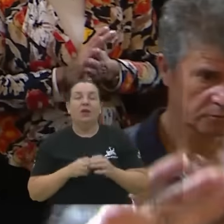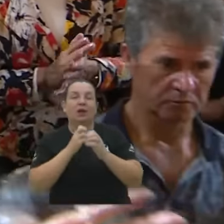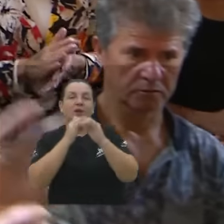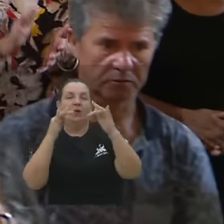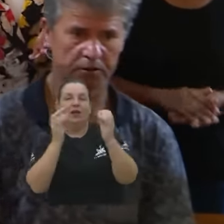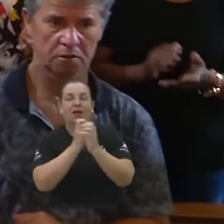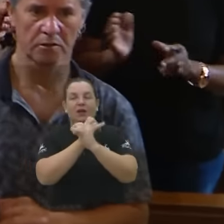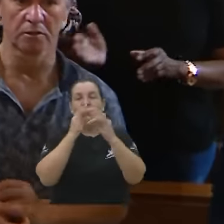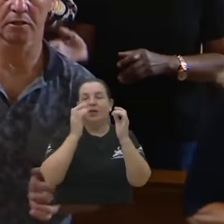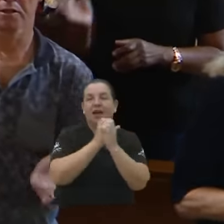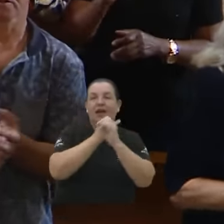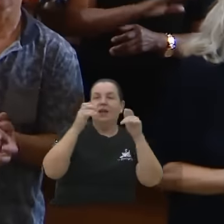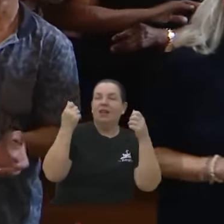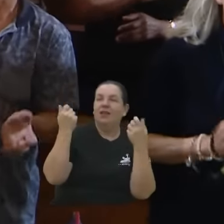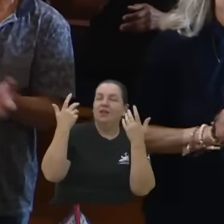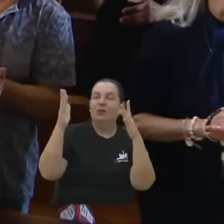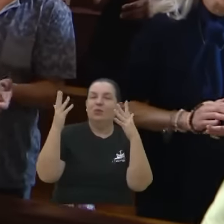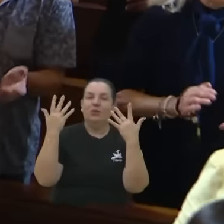Glória, glória, glória.